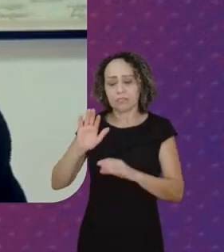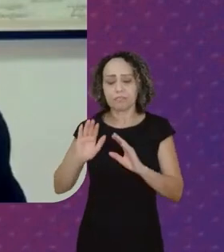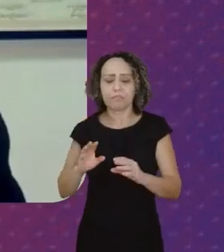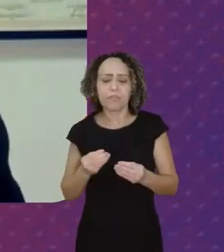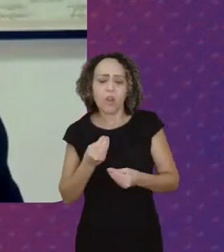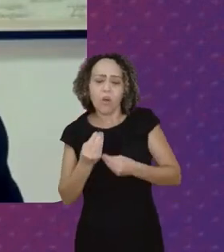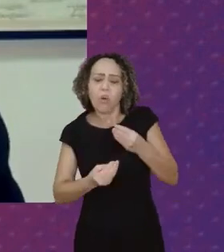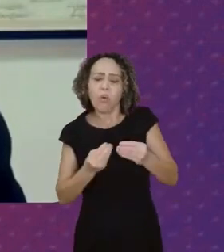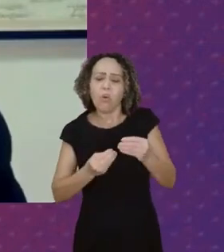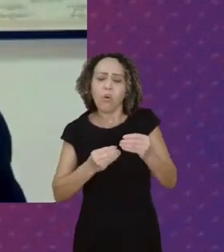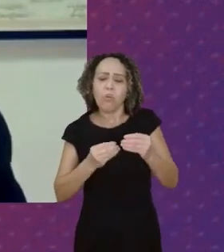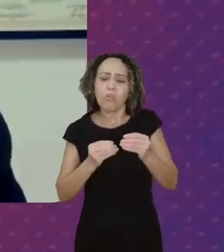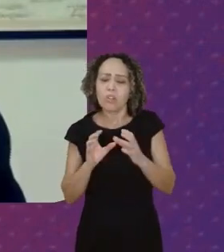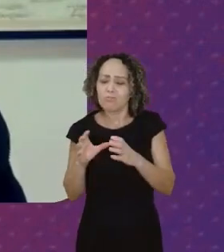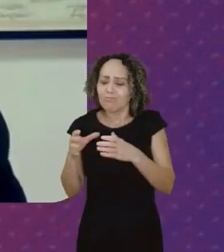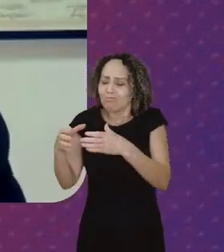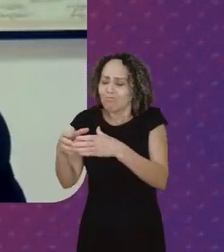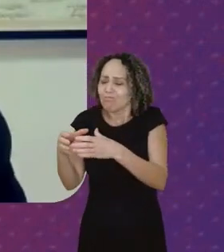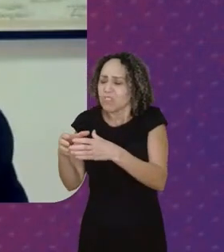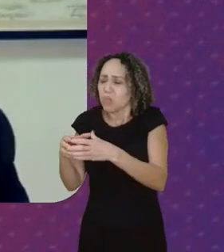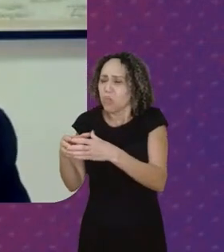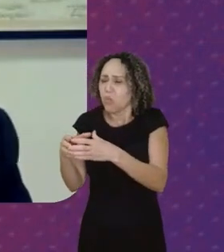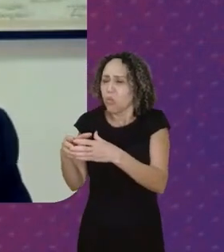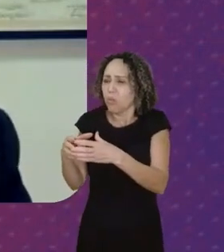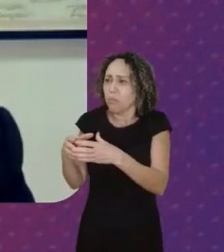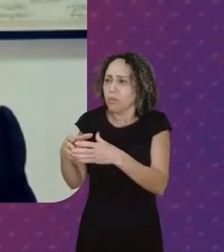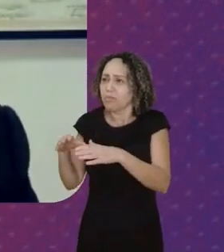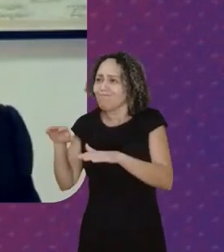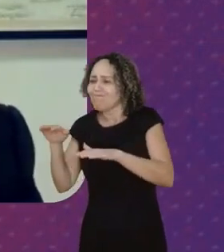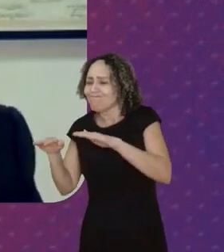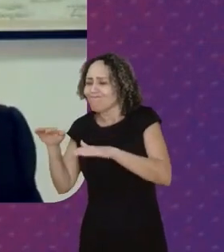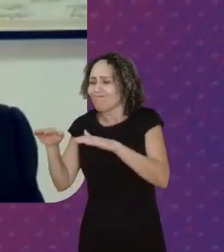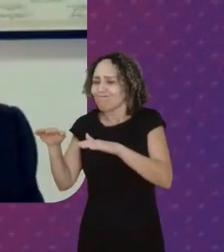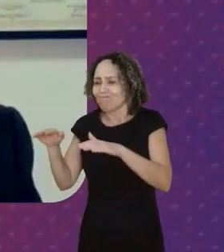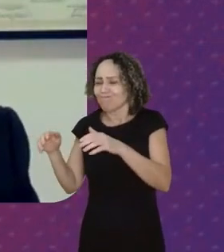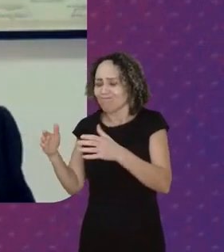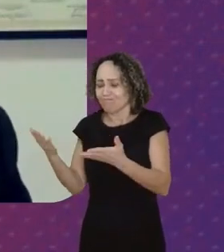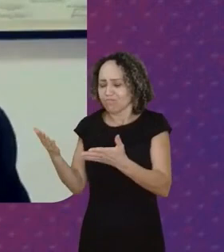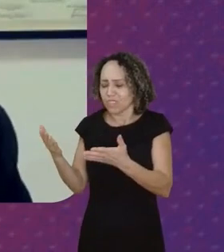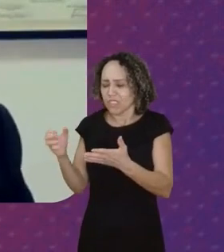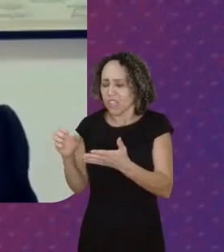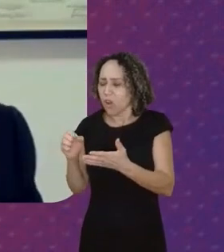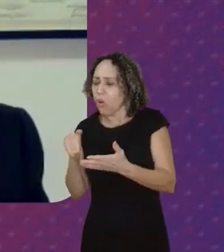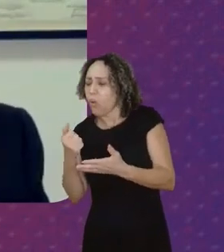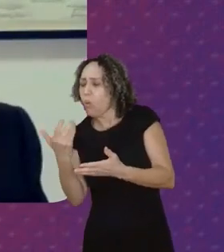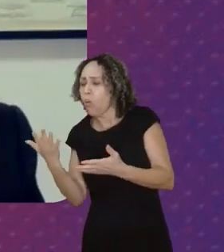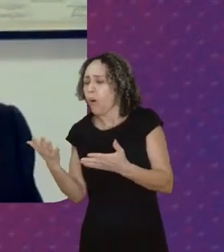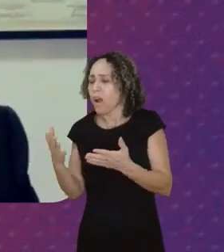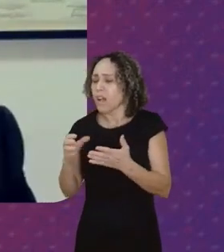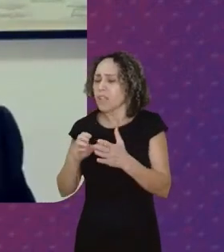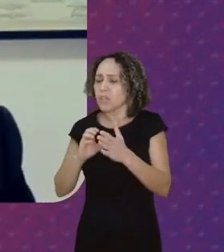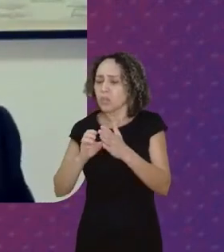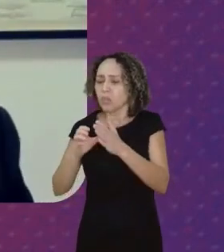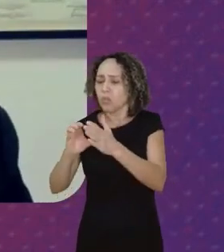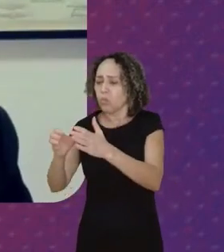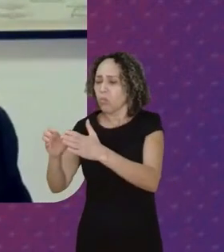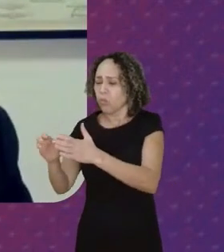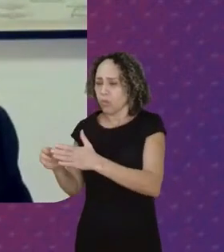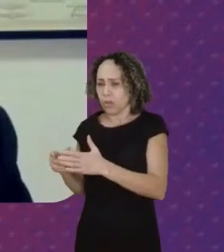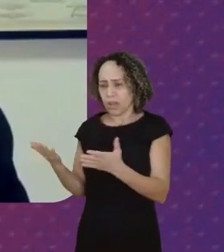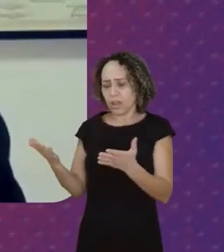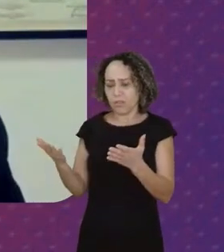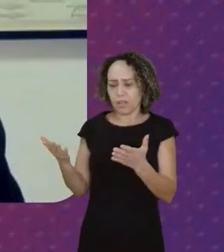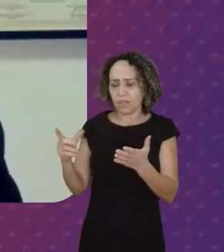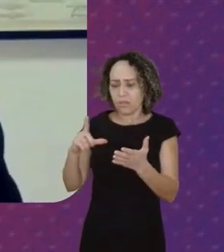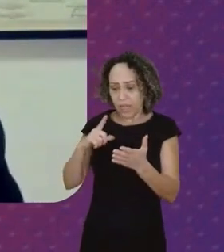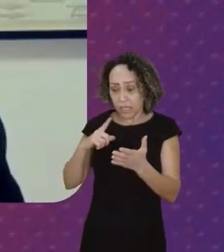lista, essa chapa proporcional, quanto de que cada partido vai ter direito na chapa proporcional, isso já vai ter que estar